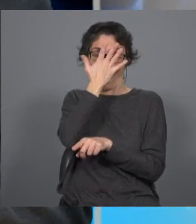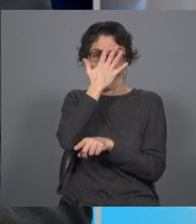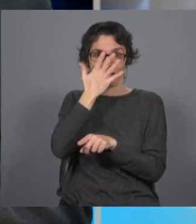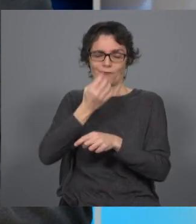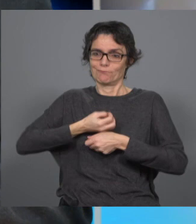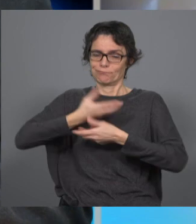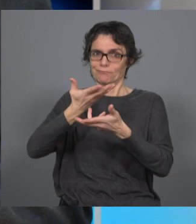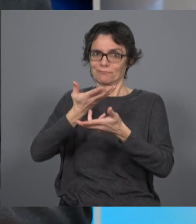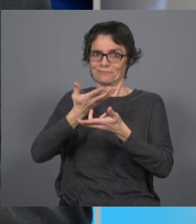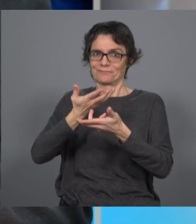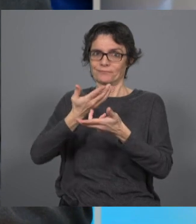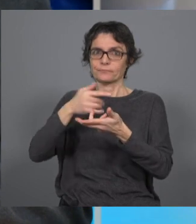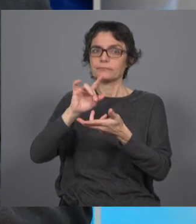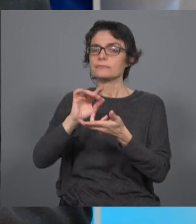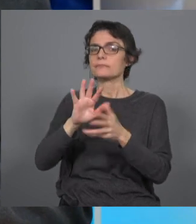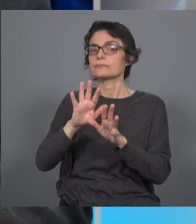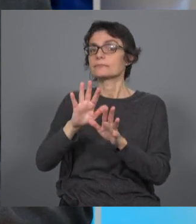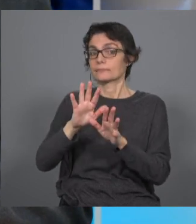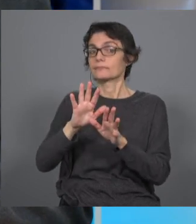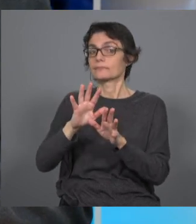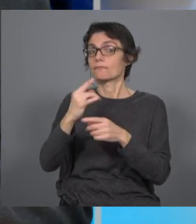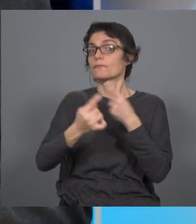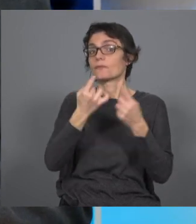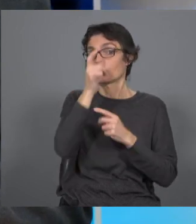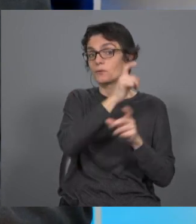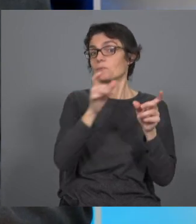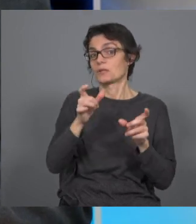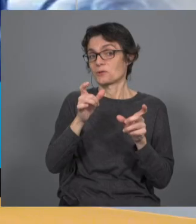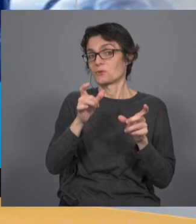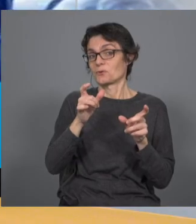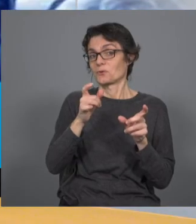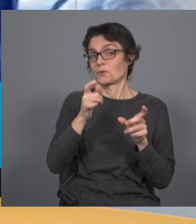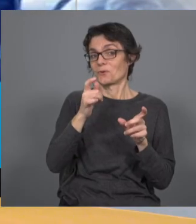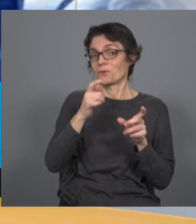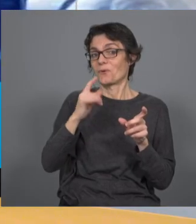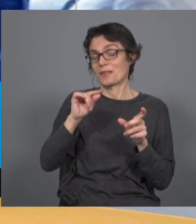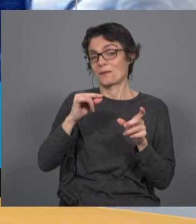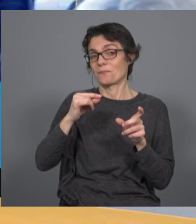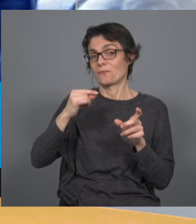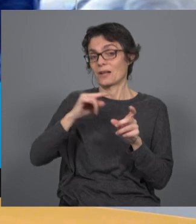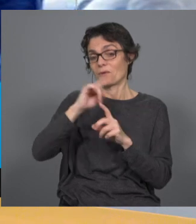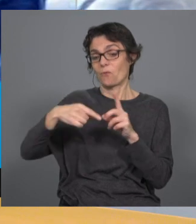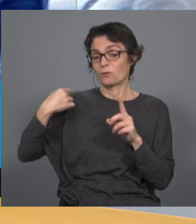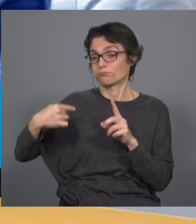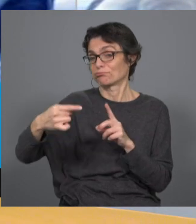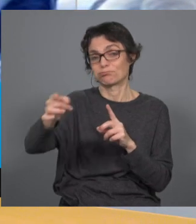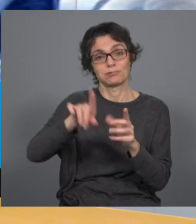algumas pessoas, não basta o dia de Carnaval, é o ano inteiro. Mas isto é tão verdade que há pessoas que, eu não conheço